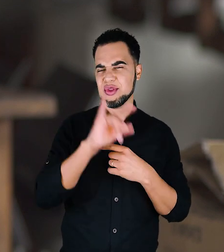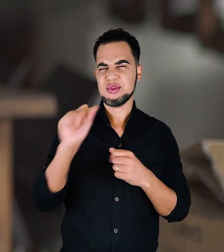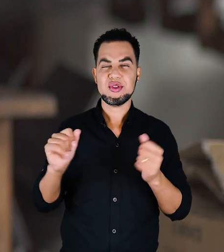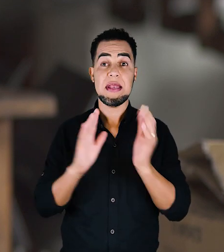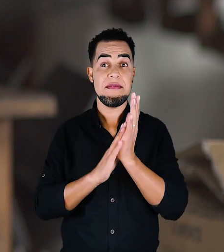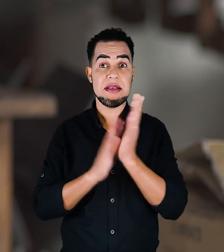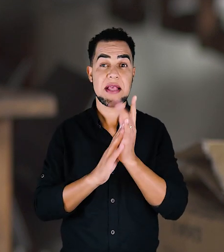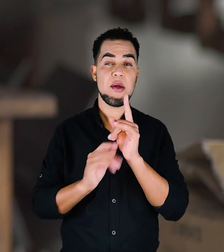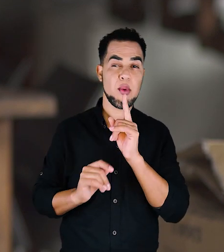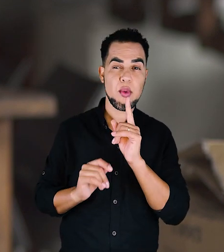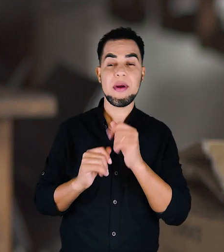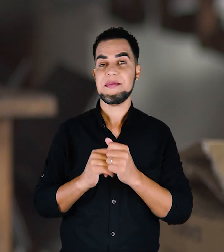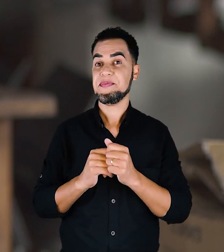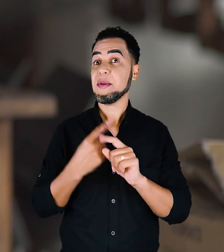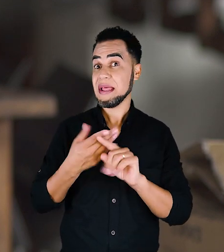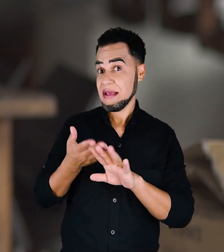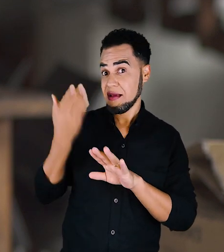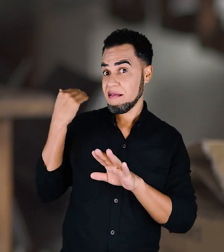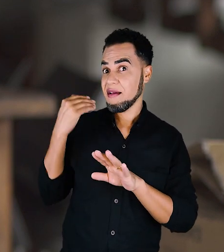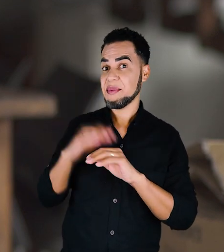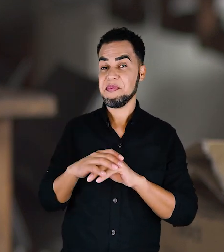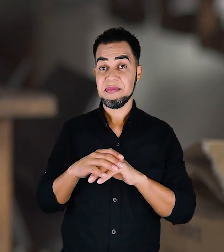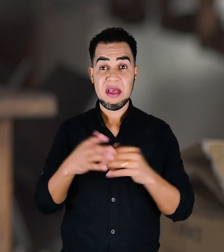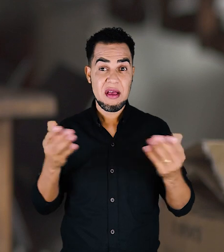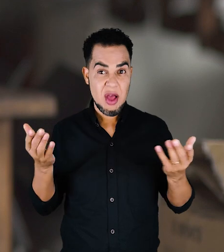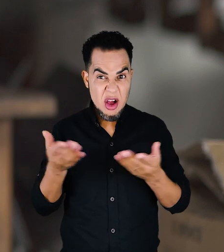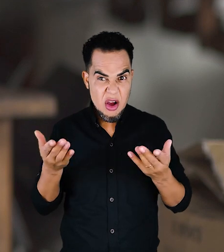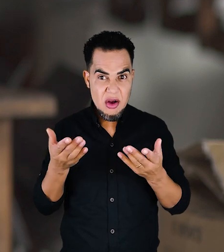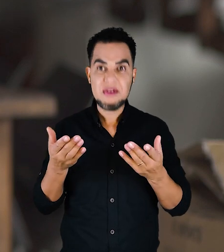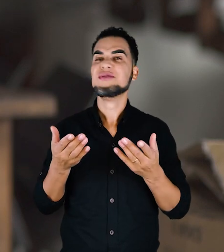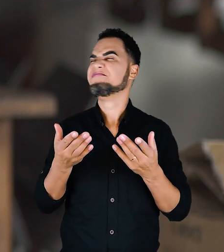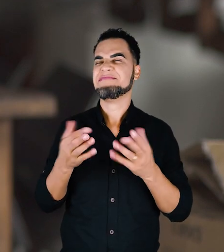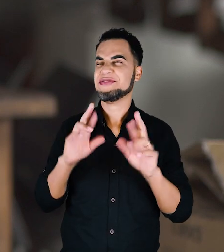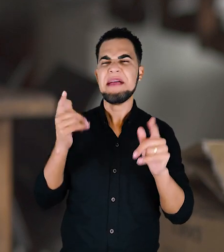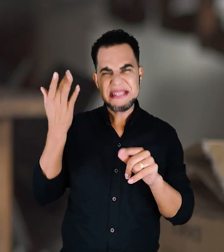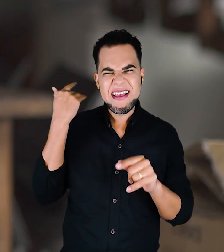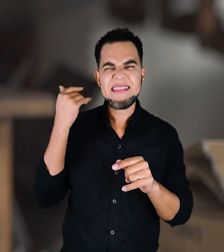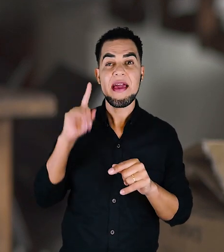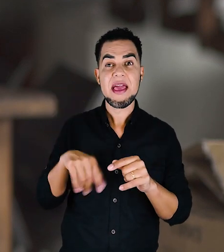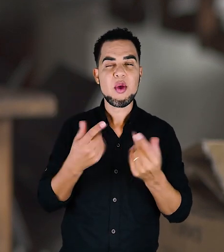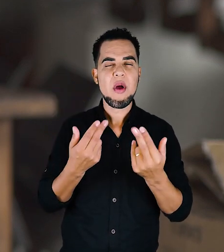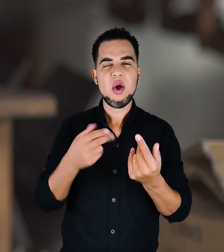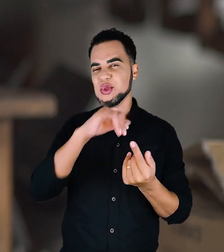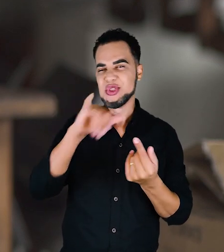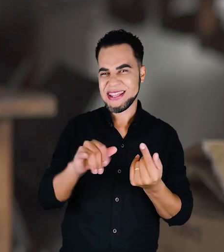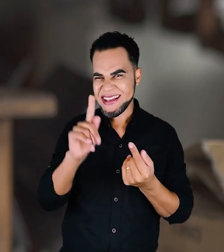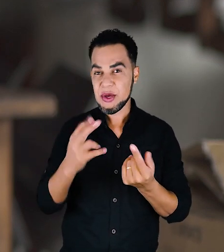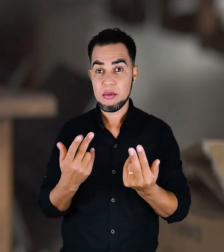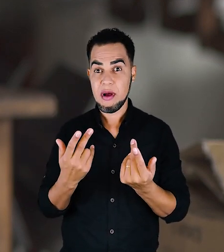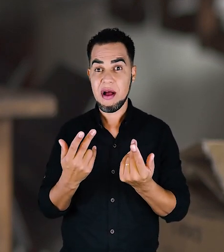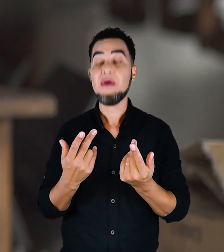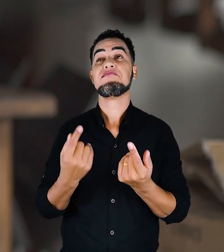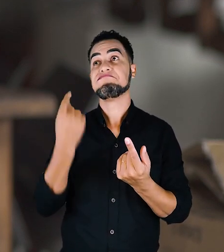mães, dia de aniversário a gente convidava, porque naquela época, hoje em dia, era igual na época de Juscelino, tinha Seresta e